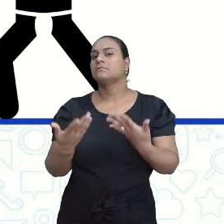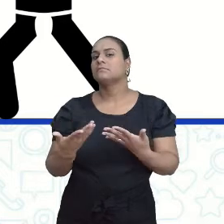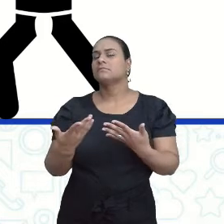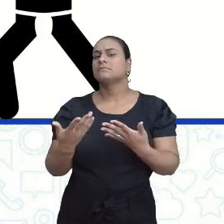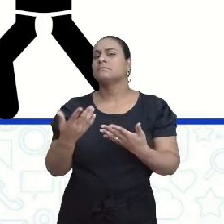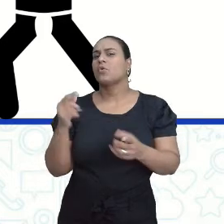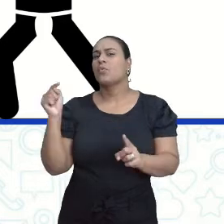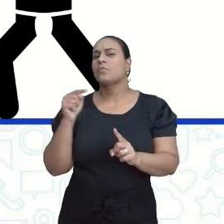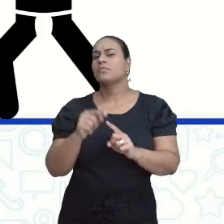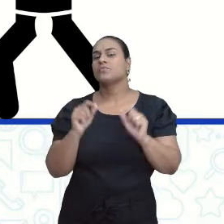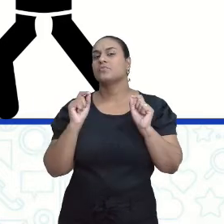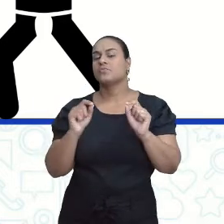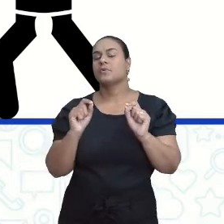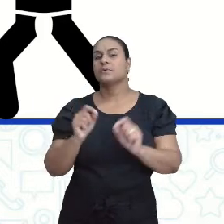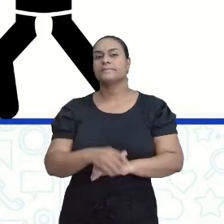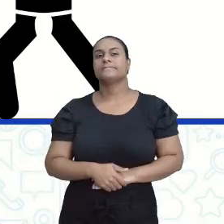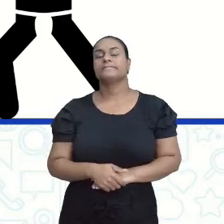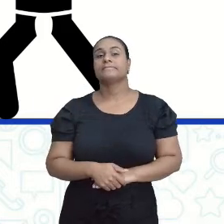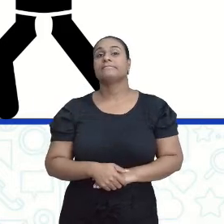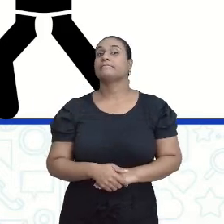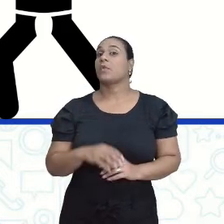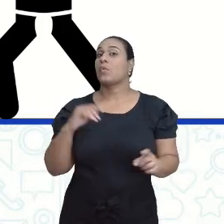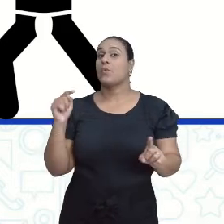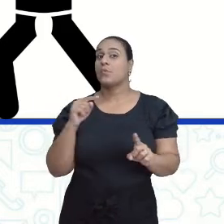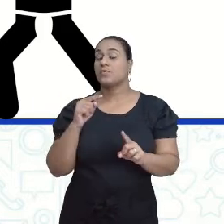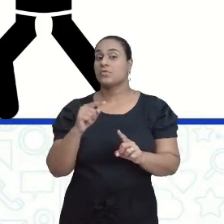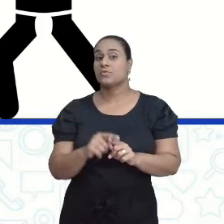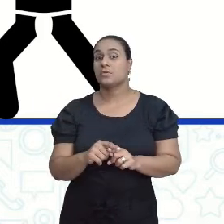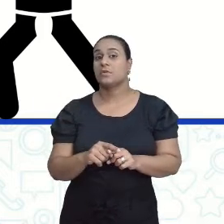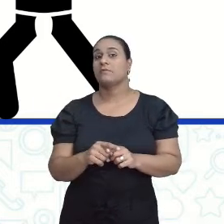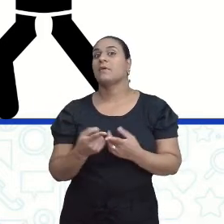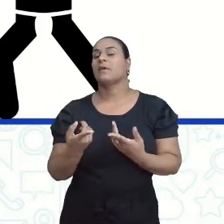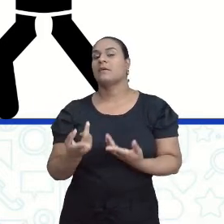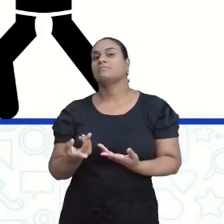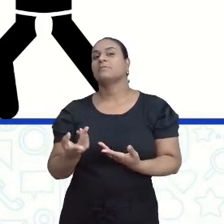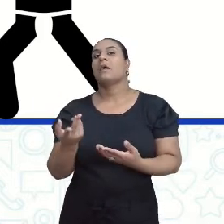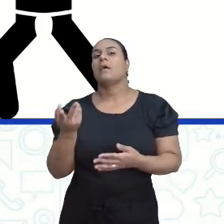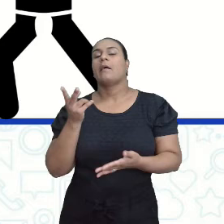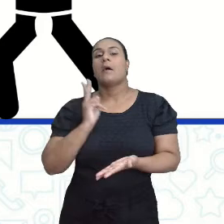povos, certo? Então ele busca a conservação e